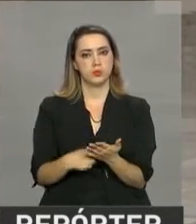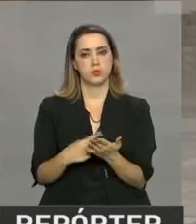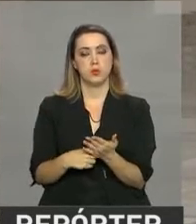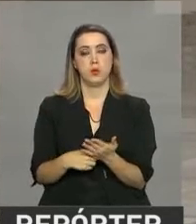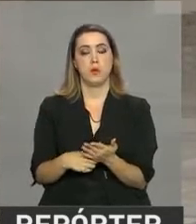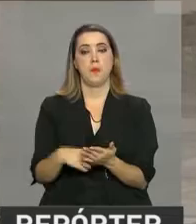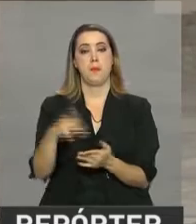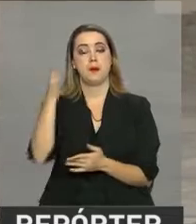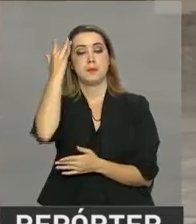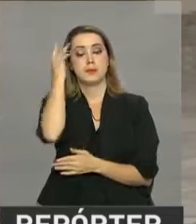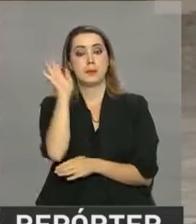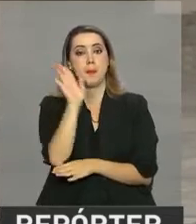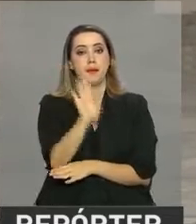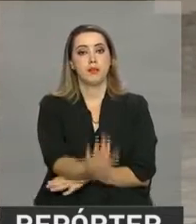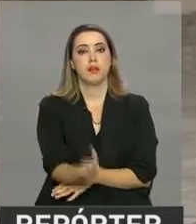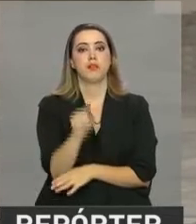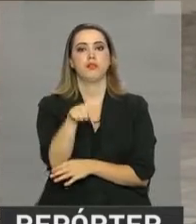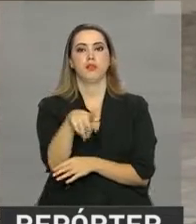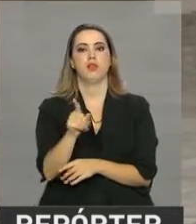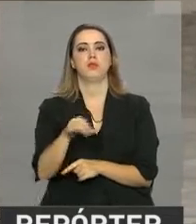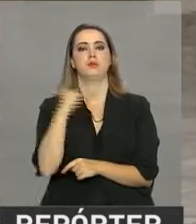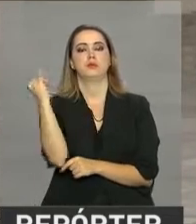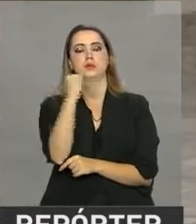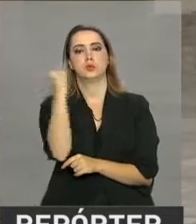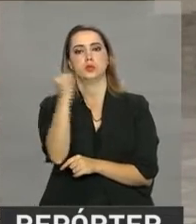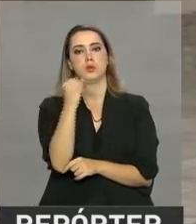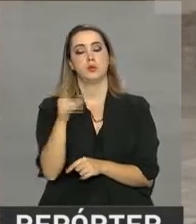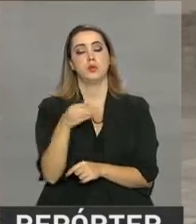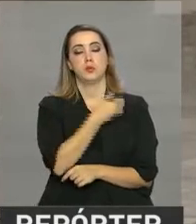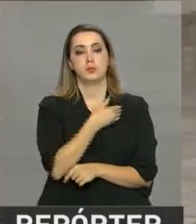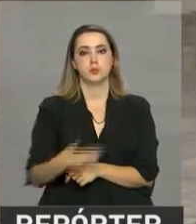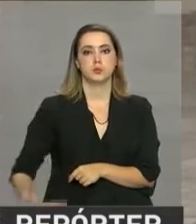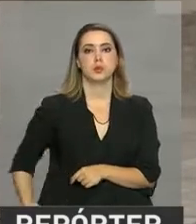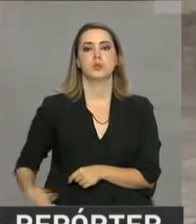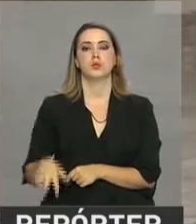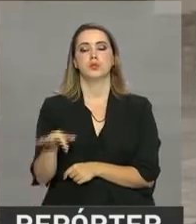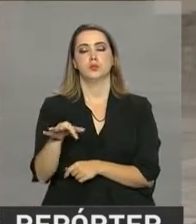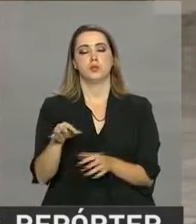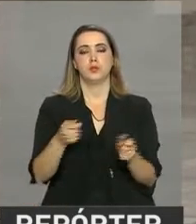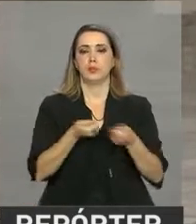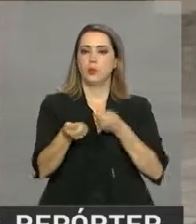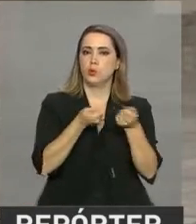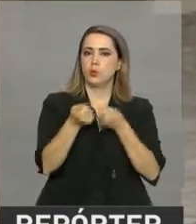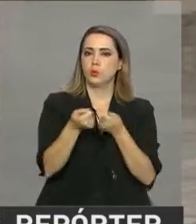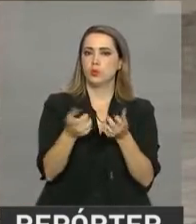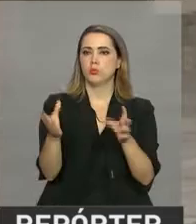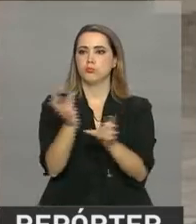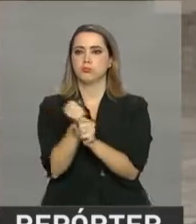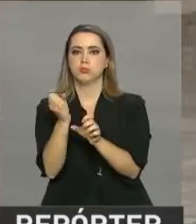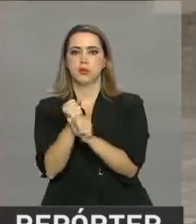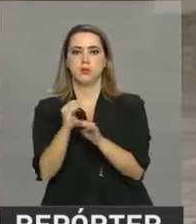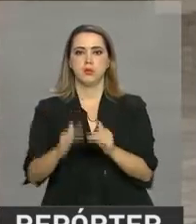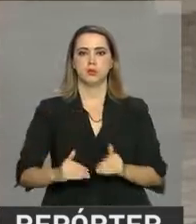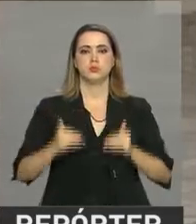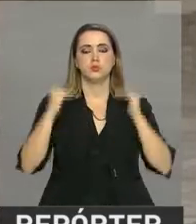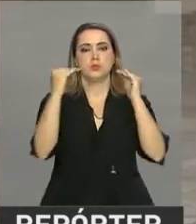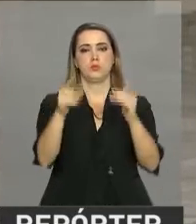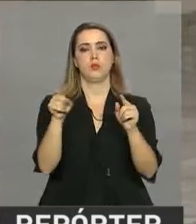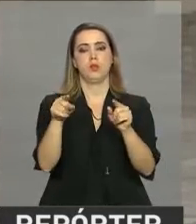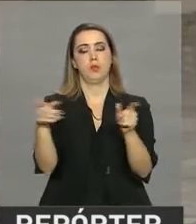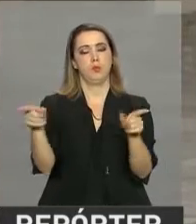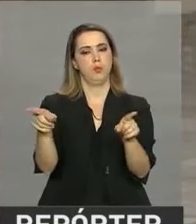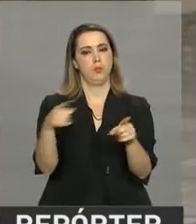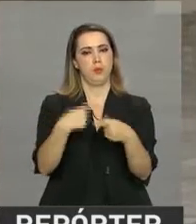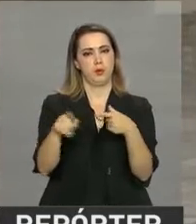medida é considerada prioritária pelo governo para reequilibrar as contas públicas ajudar o país a superar a crise econômica ea voltar a